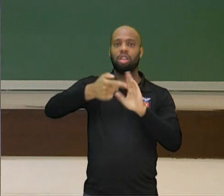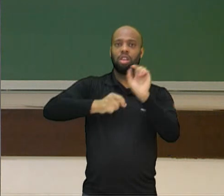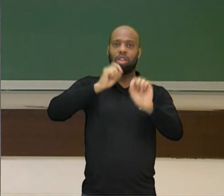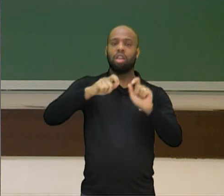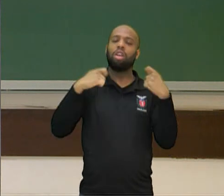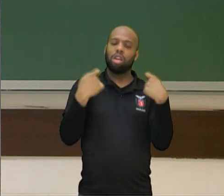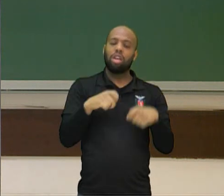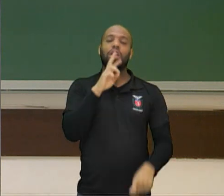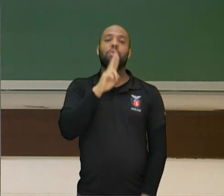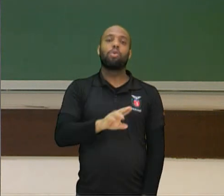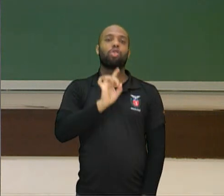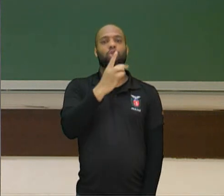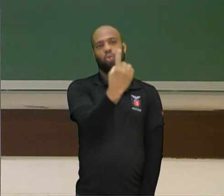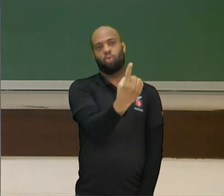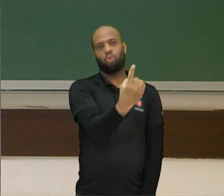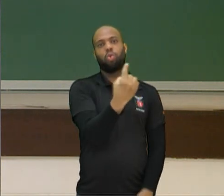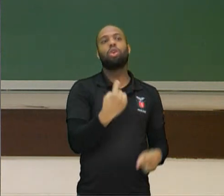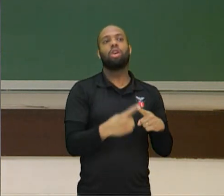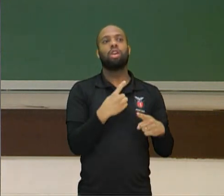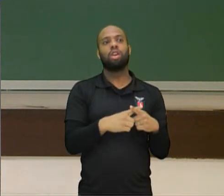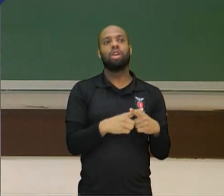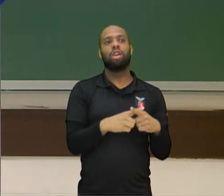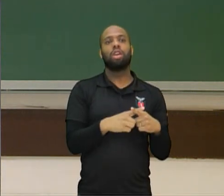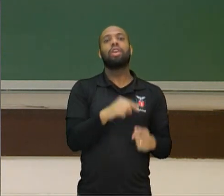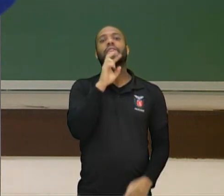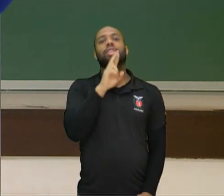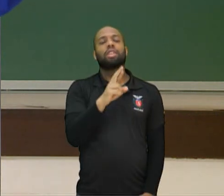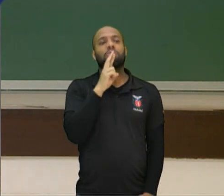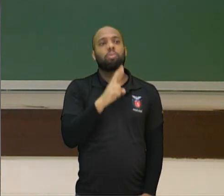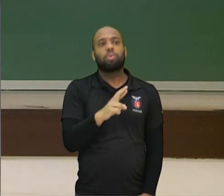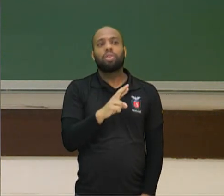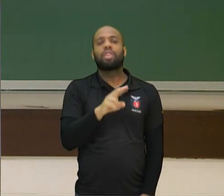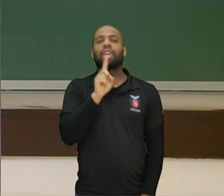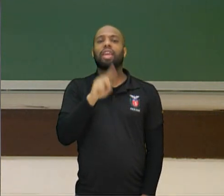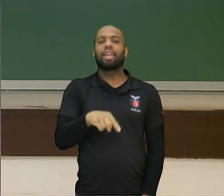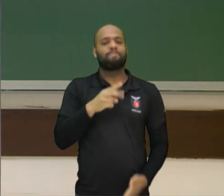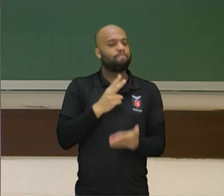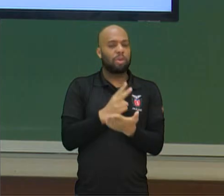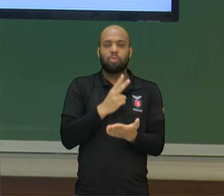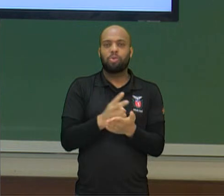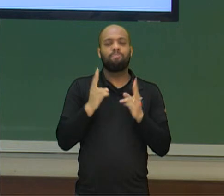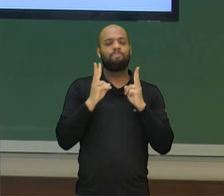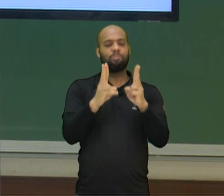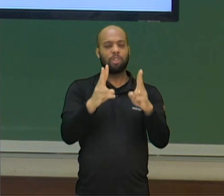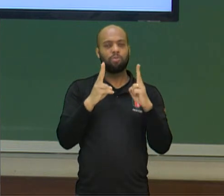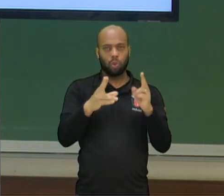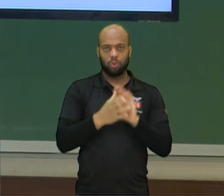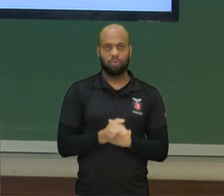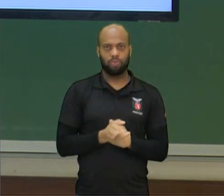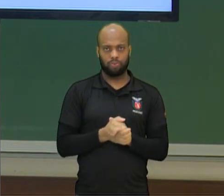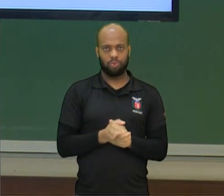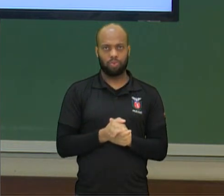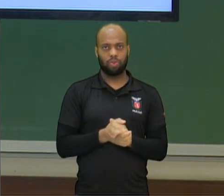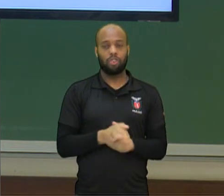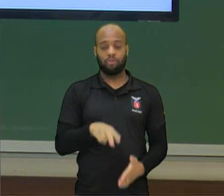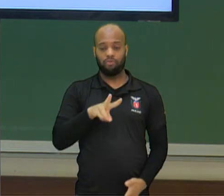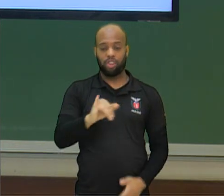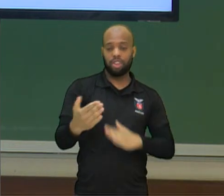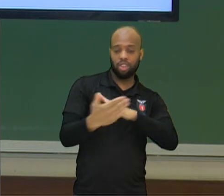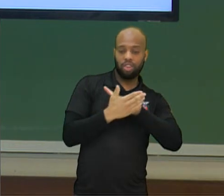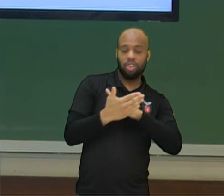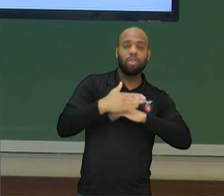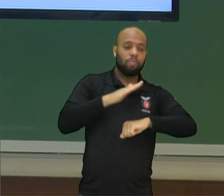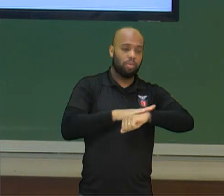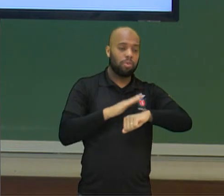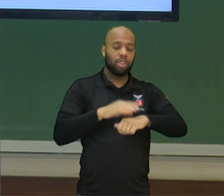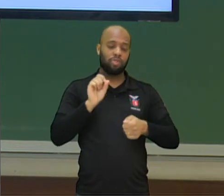precisa resolver só um deles. Por quê? Porque os resultados vão ser iguais. Então, vai nos ajudar na hora de